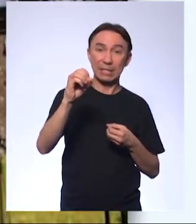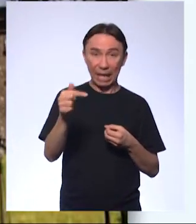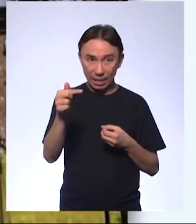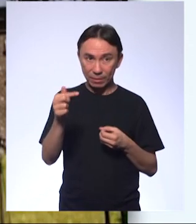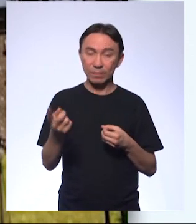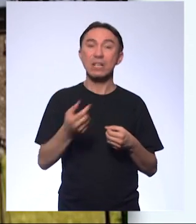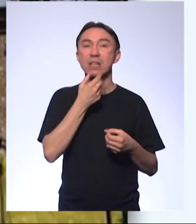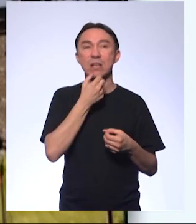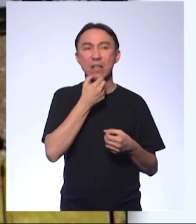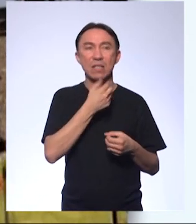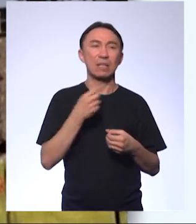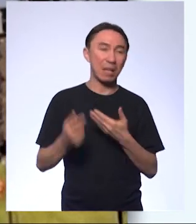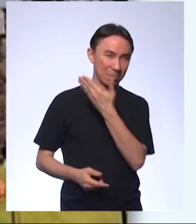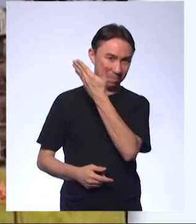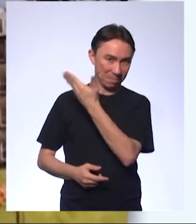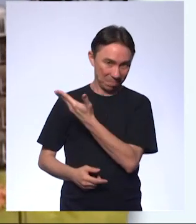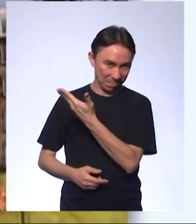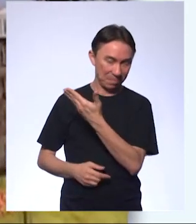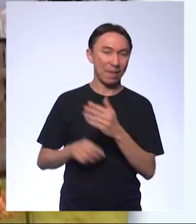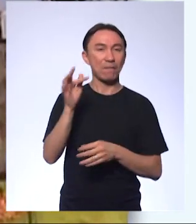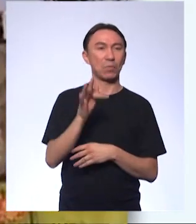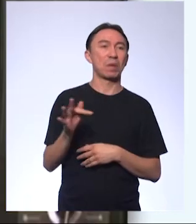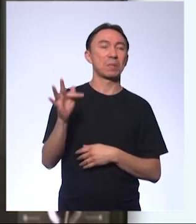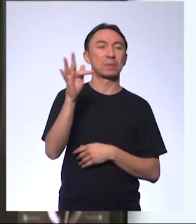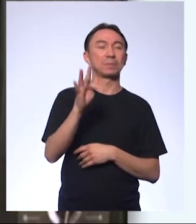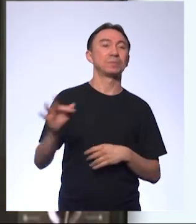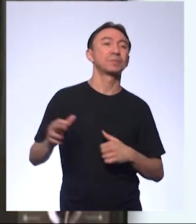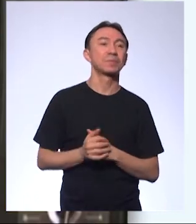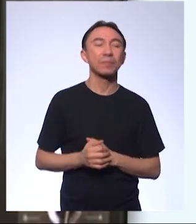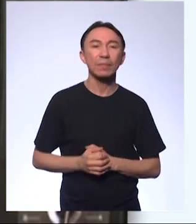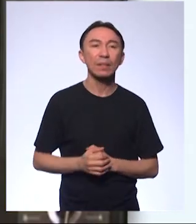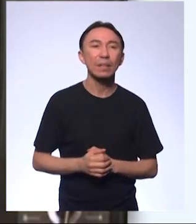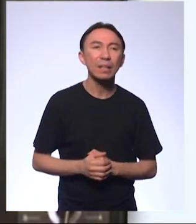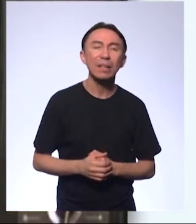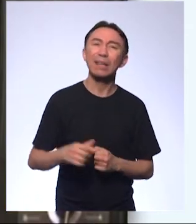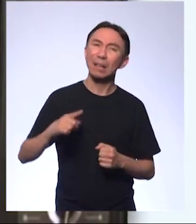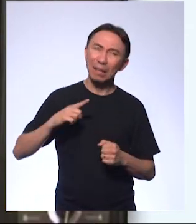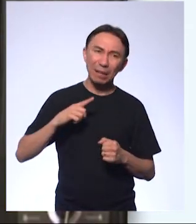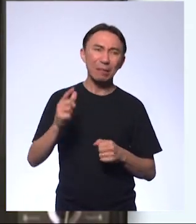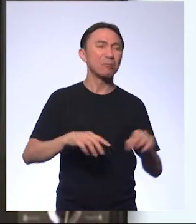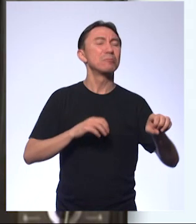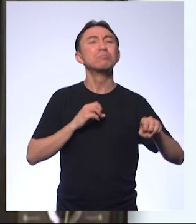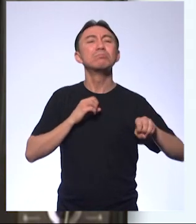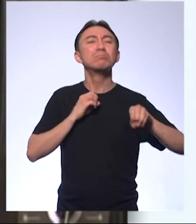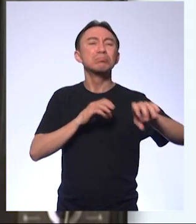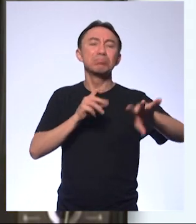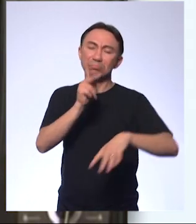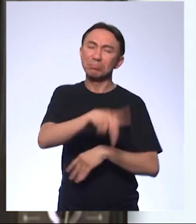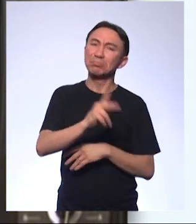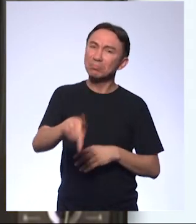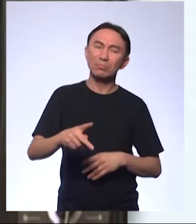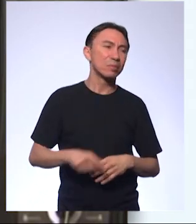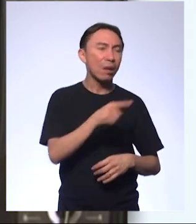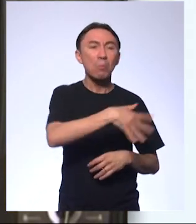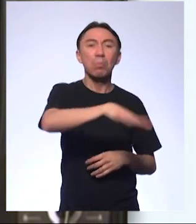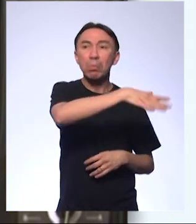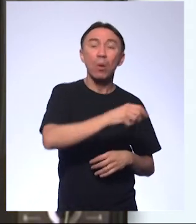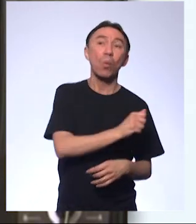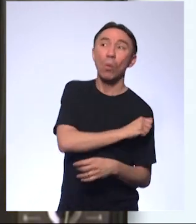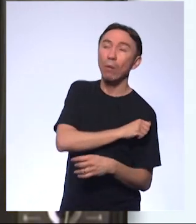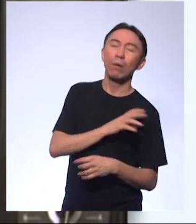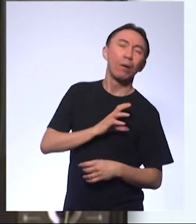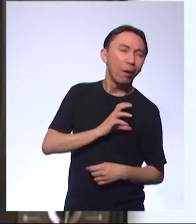sua pós-graduação e recebeu um convite para lecionar na Universidade McGill, em Montreal, no Canadá. Foi professor da instituição por 9 anos, antes